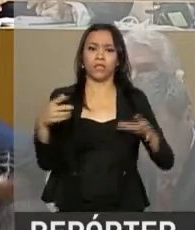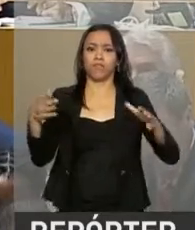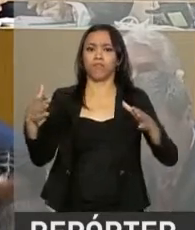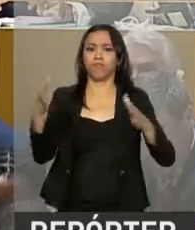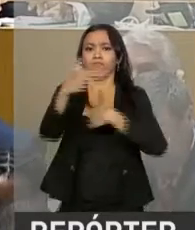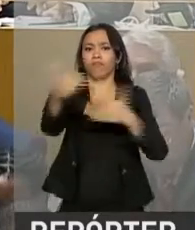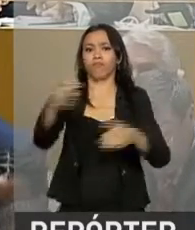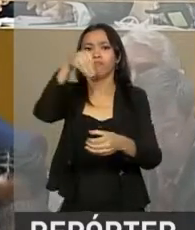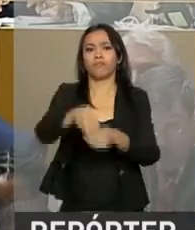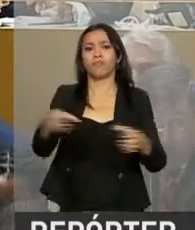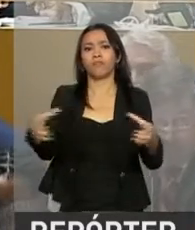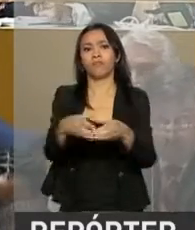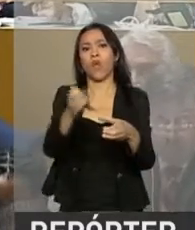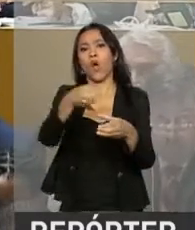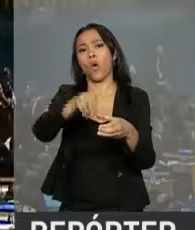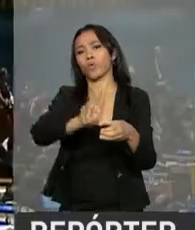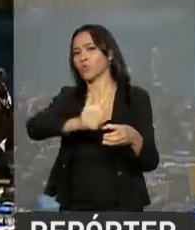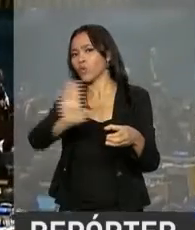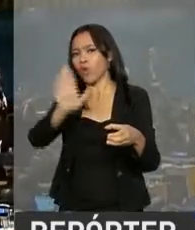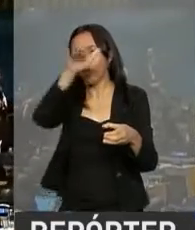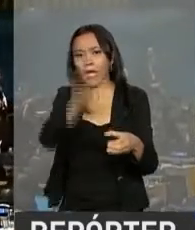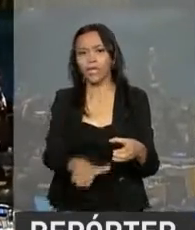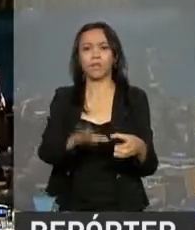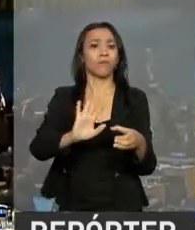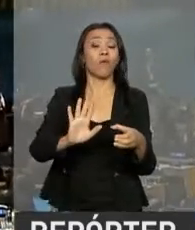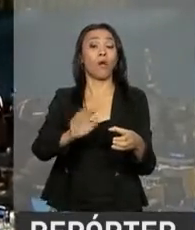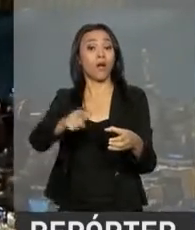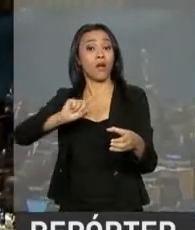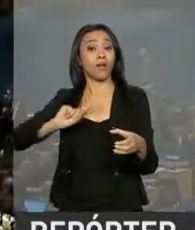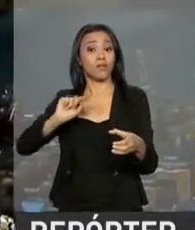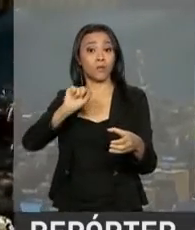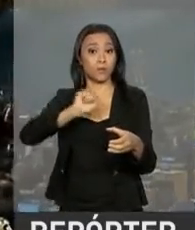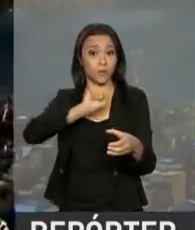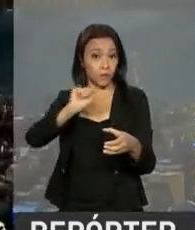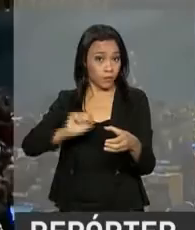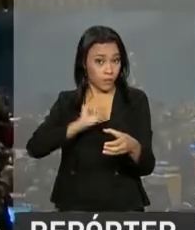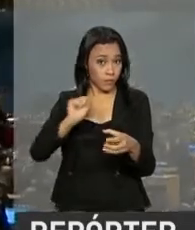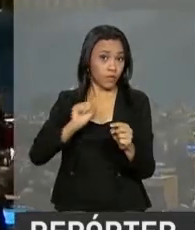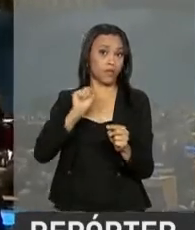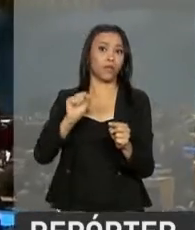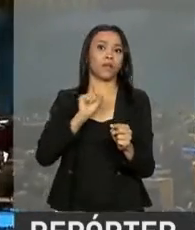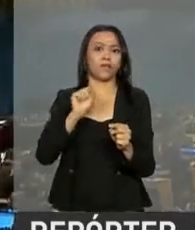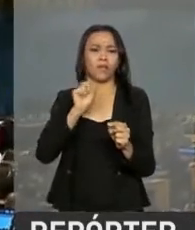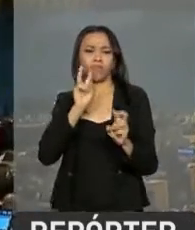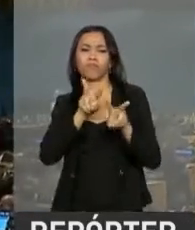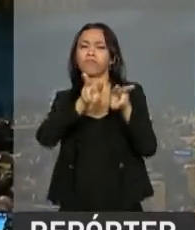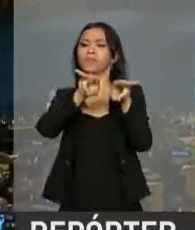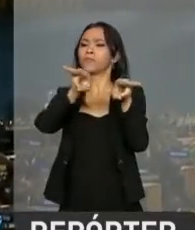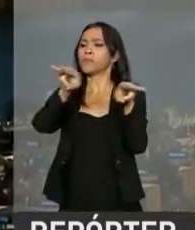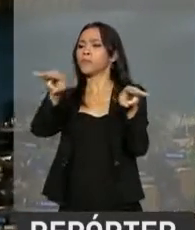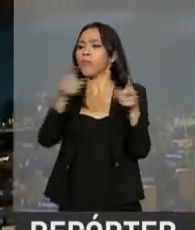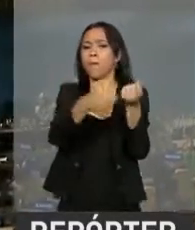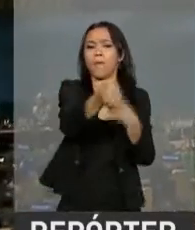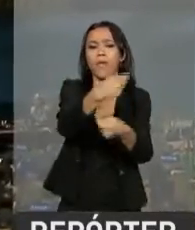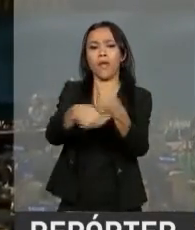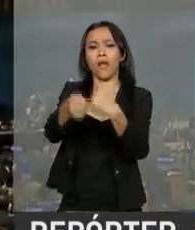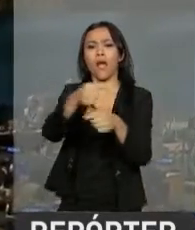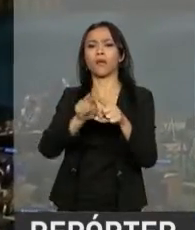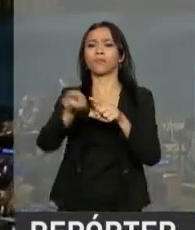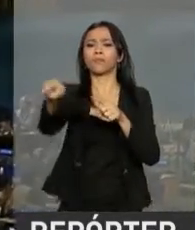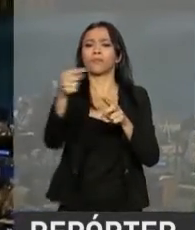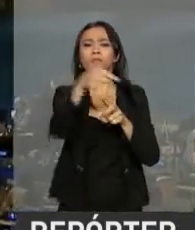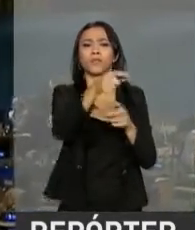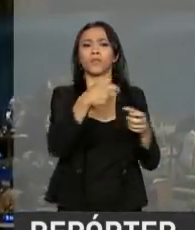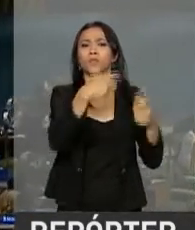corredores. Antes, devem, quem sabe, projetar-se nos mercados de Cabul, nas ruas de